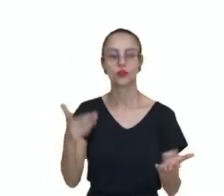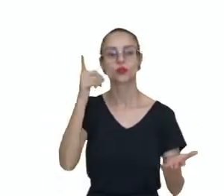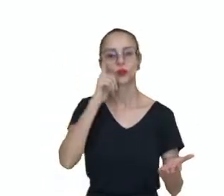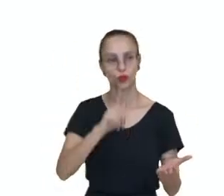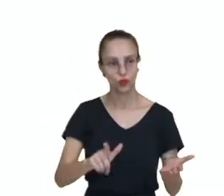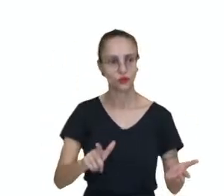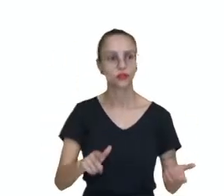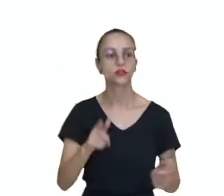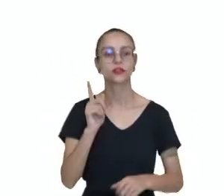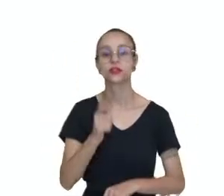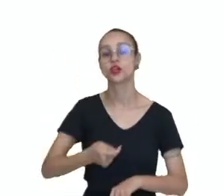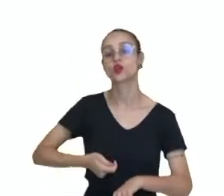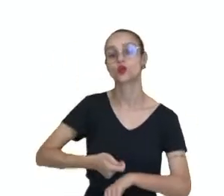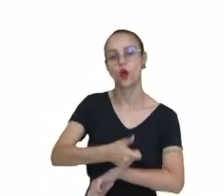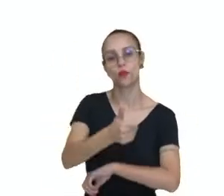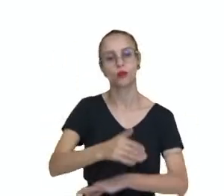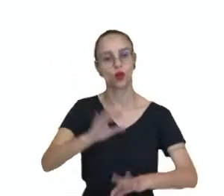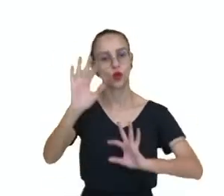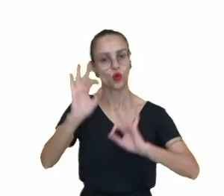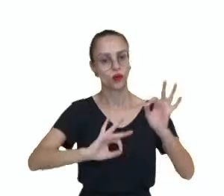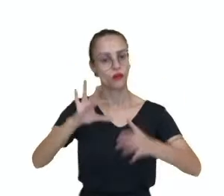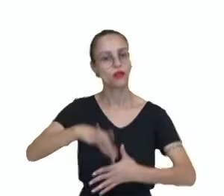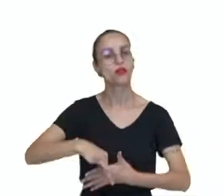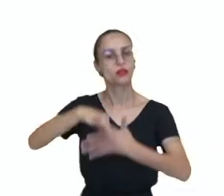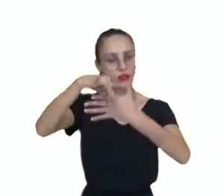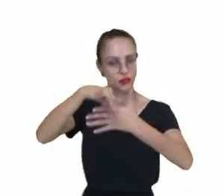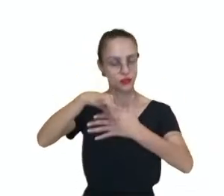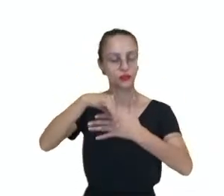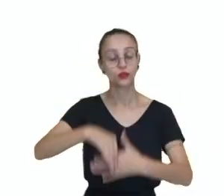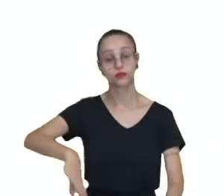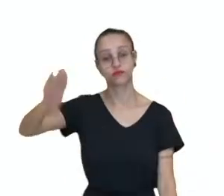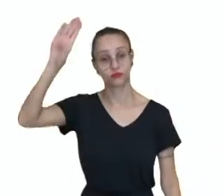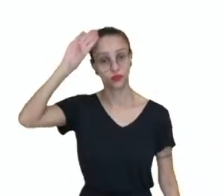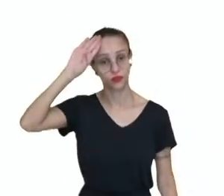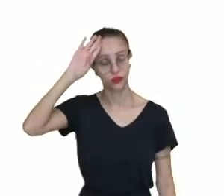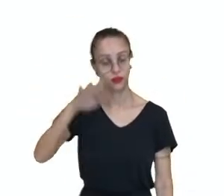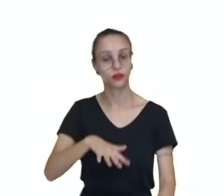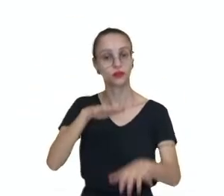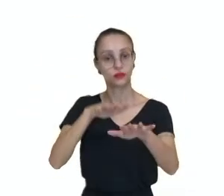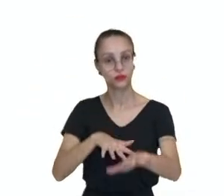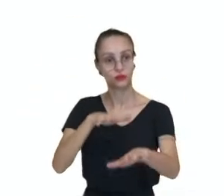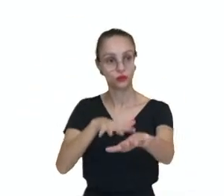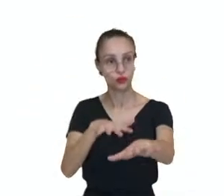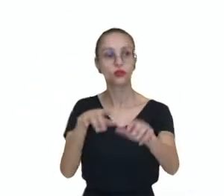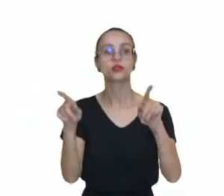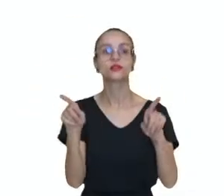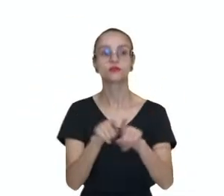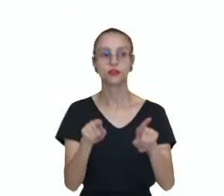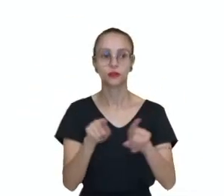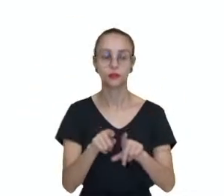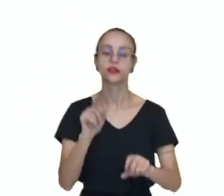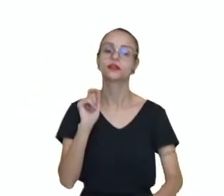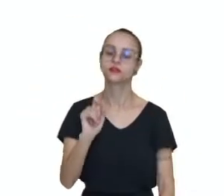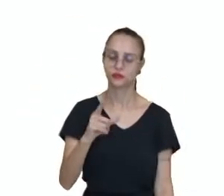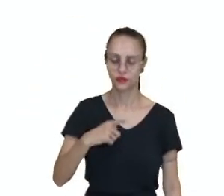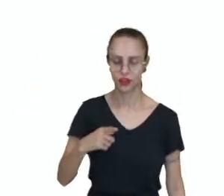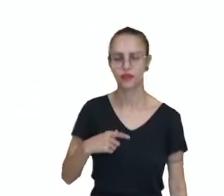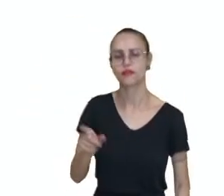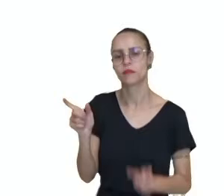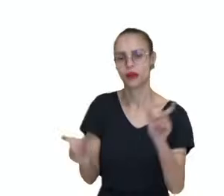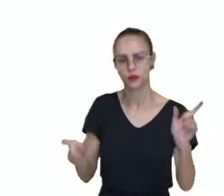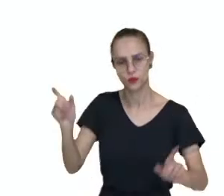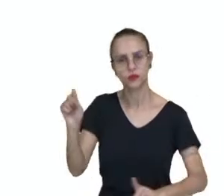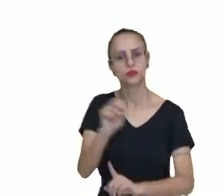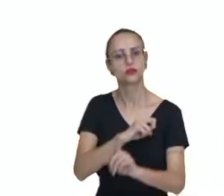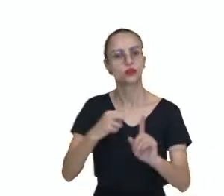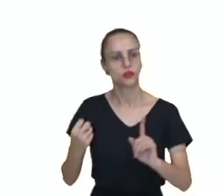golpe, um golpe organizado, liderado pelo Exército, que contou com a participação de civis. Os